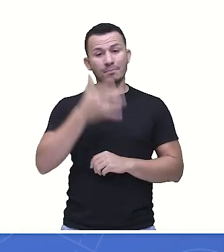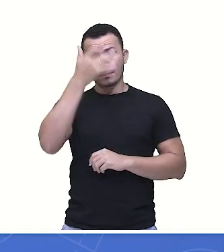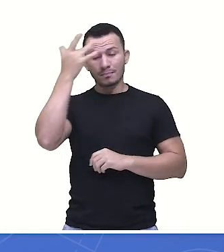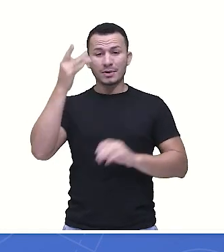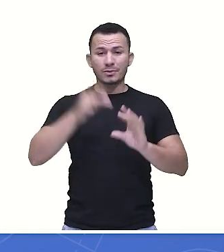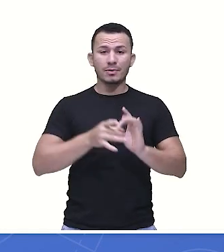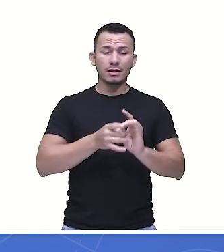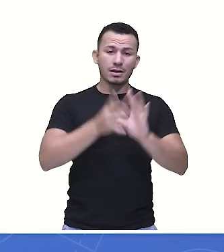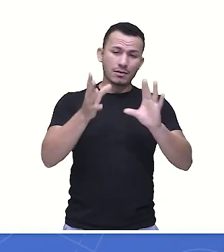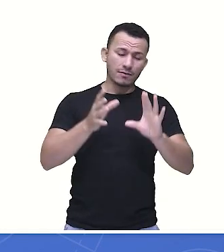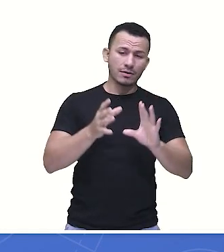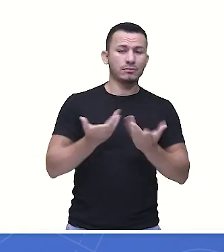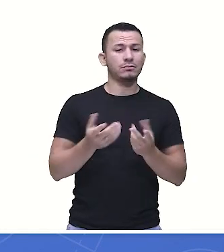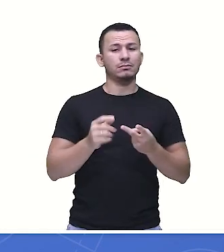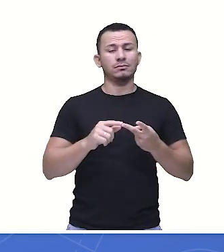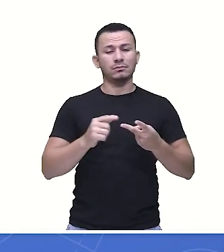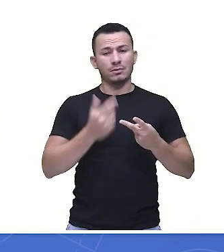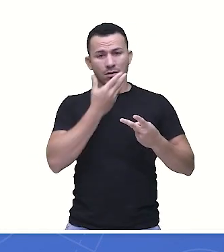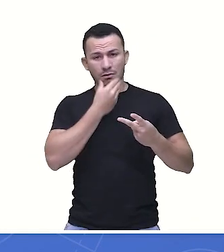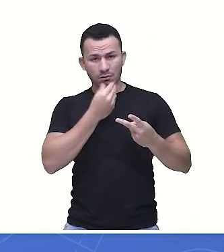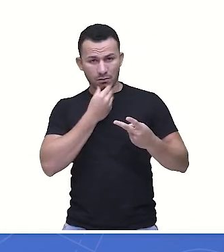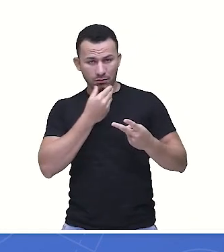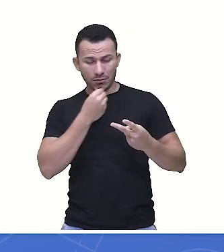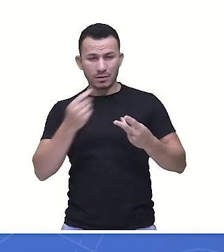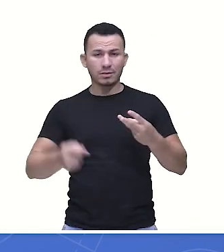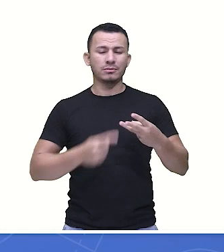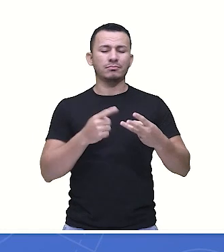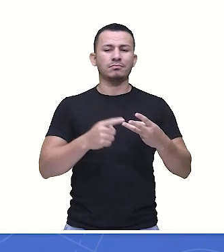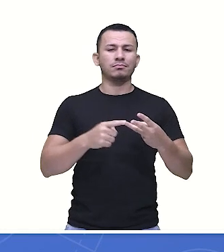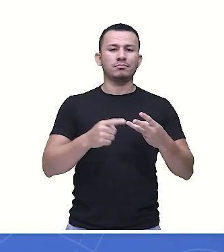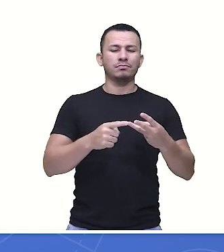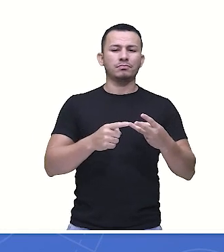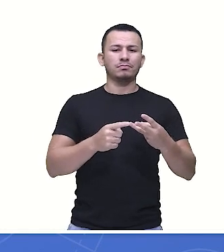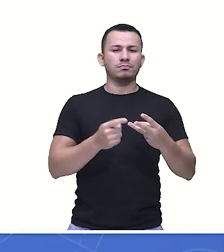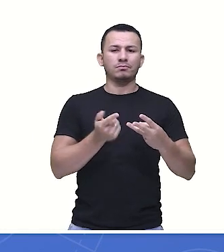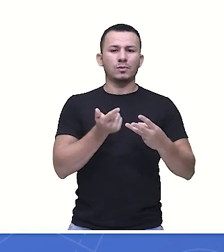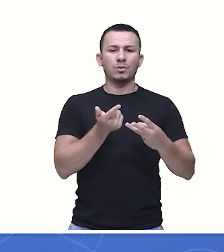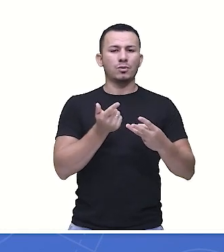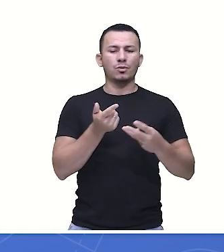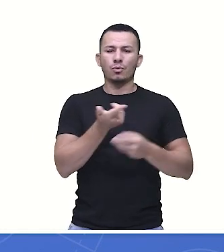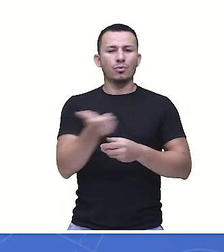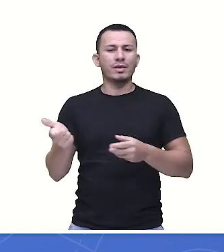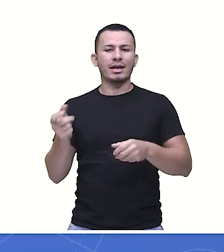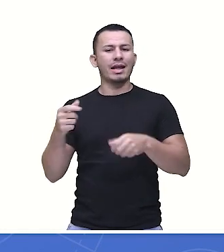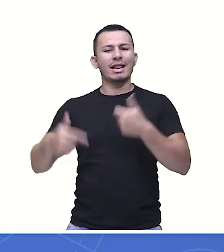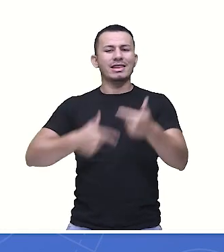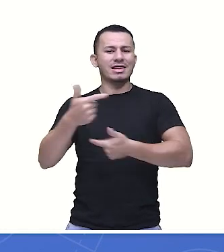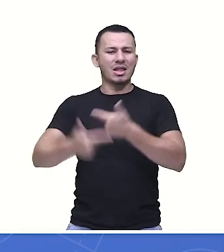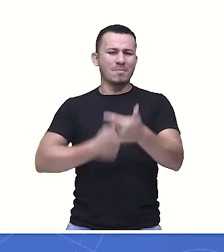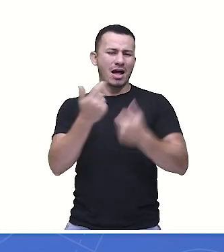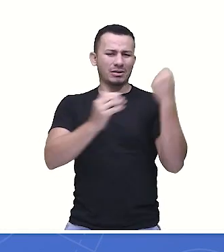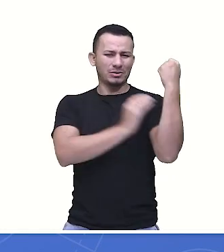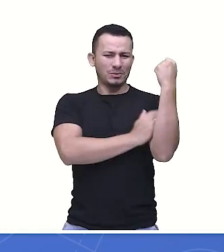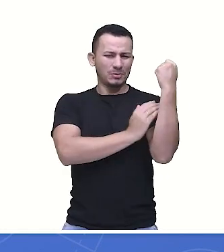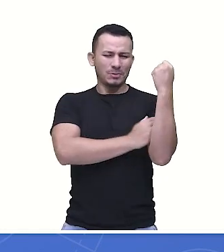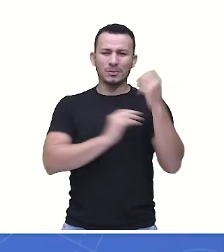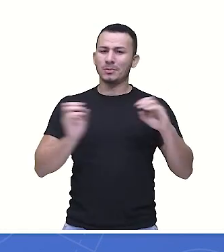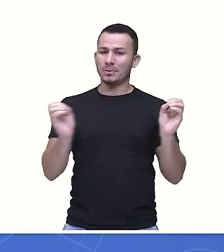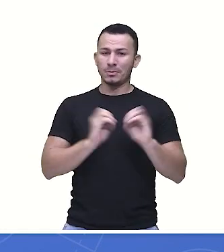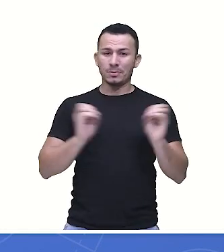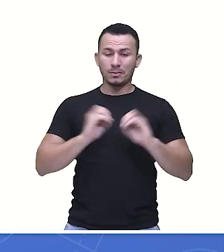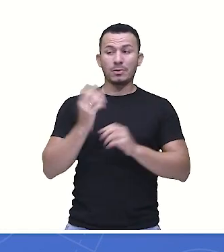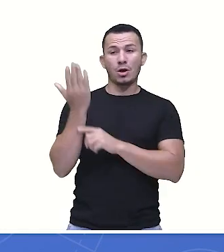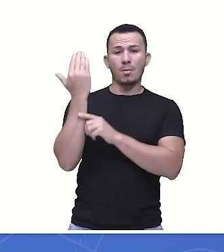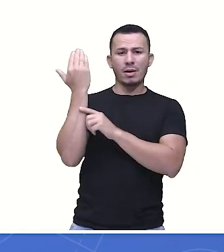do sexo masculino, né? Não participante de trabalho braçais, porque nessa sociedade o trabalho braçal ele não era